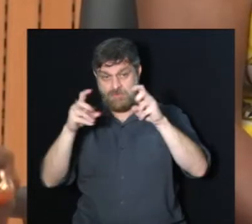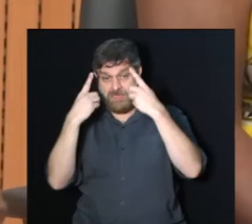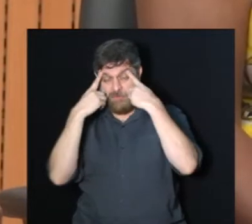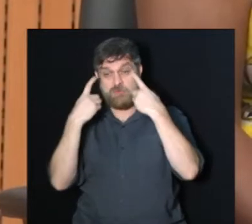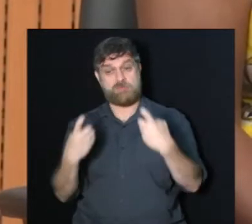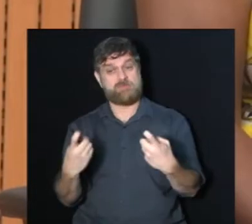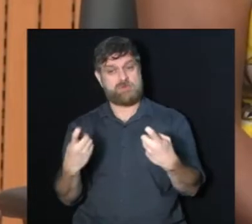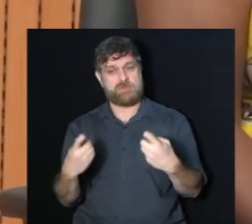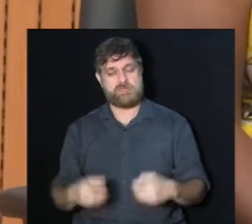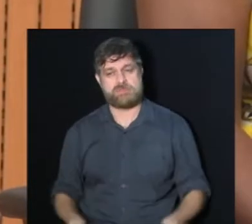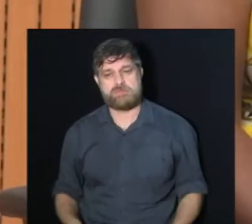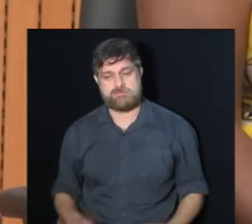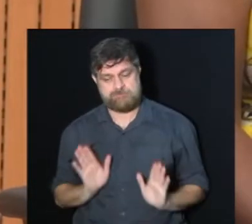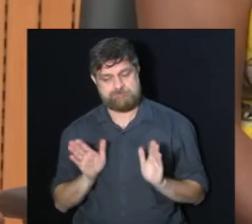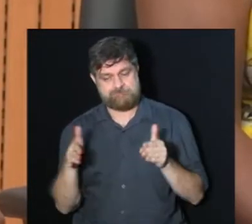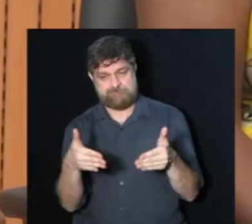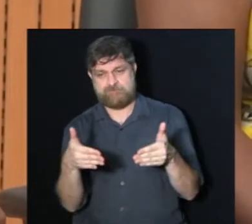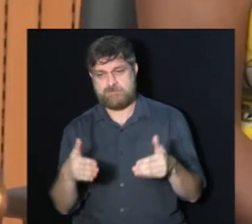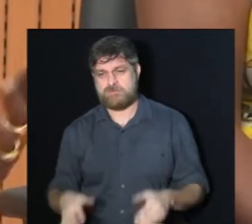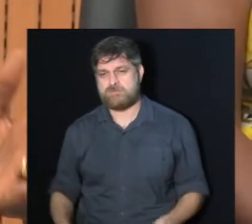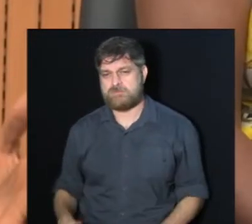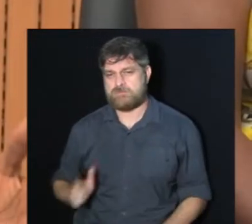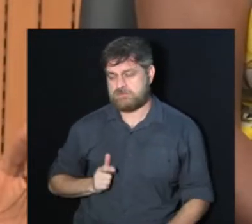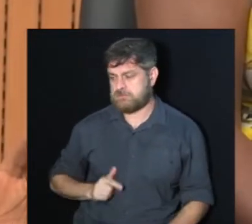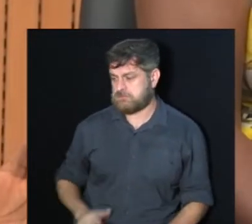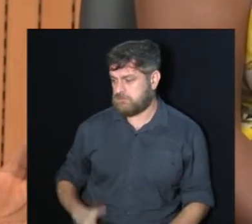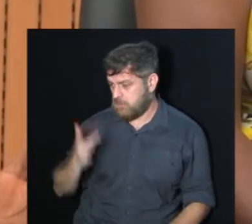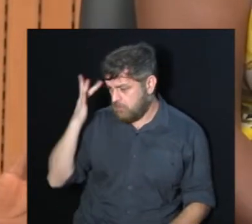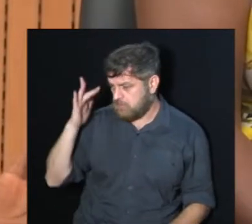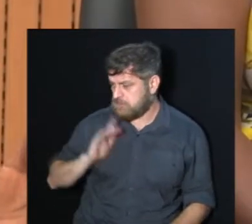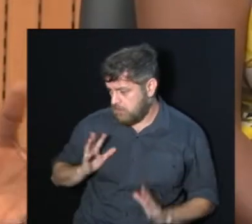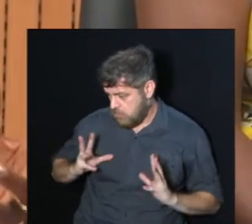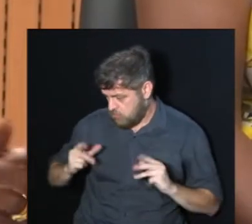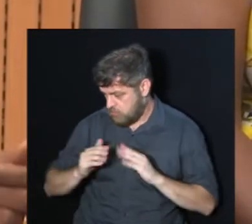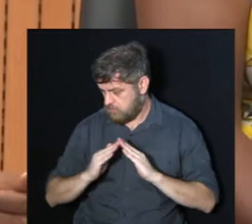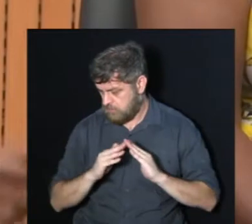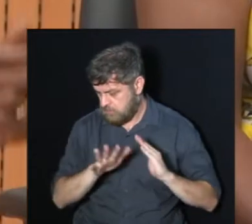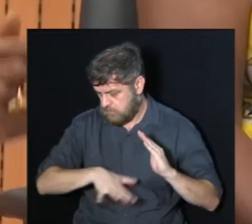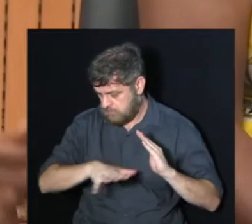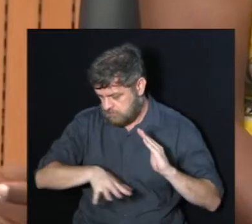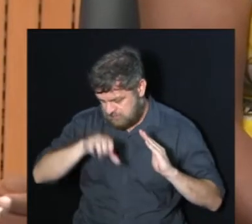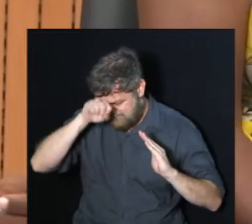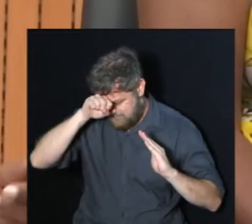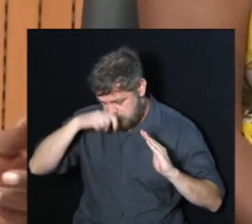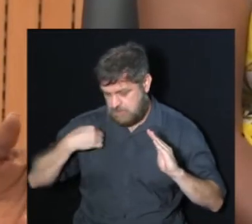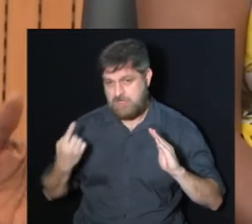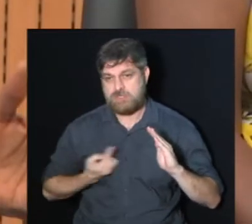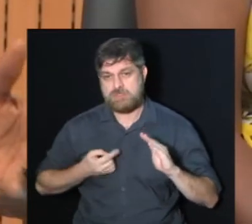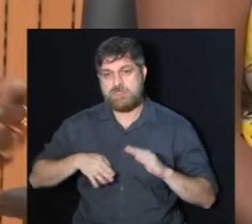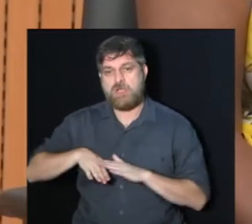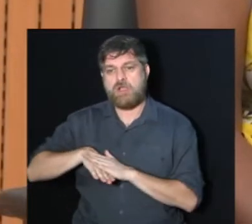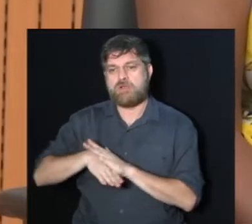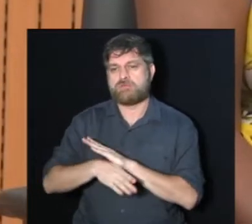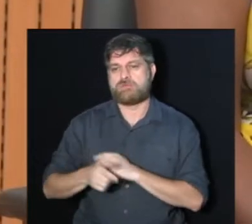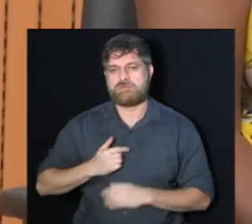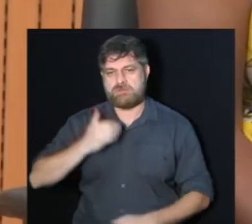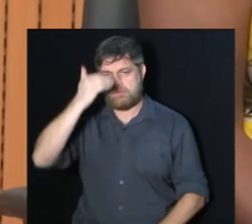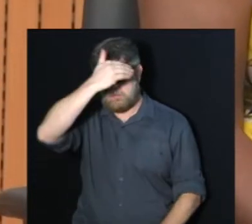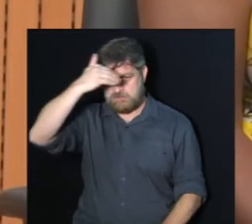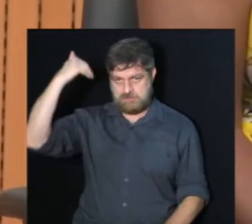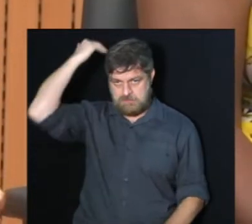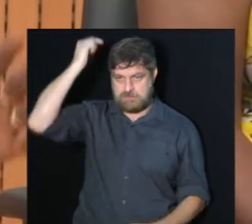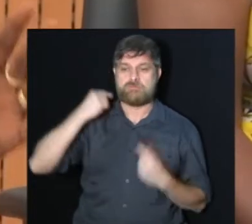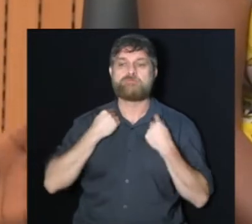violência. Talvez aqui, eu não sei se todos são de terreiro, porque a gente que é de terreiro, a gente tem costume de estar, pelo menos, com tosso, com